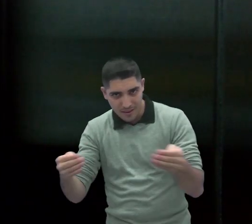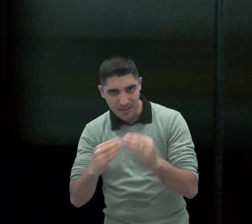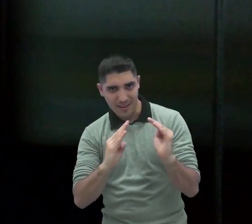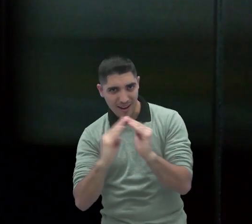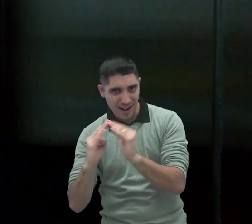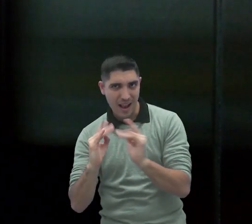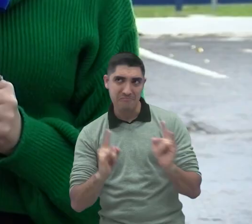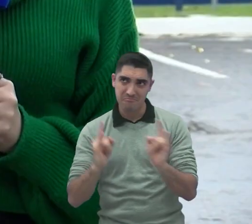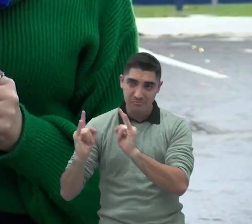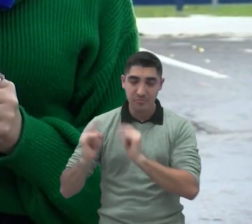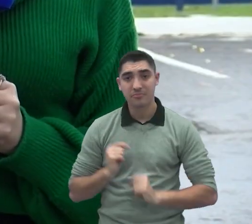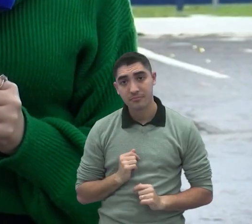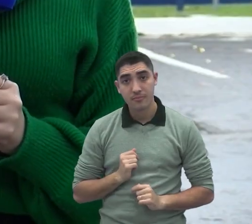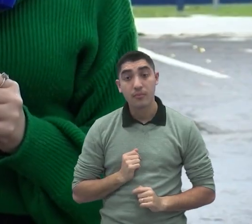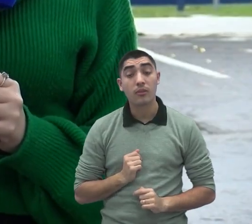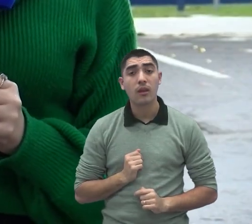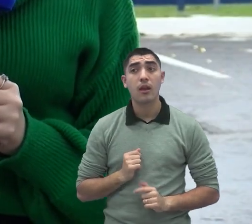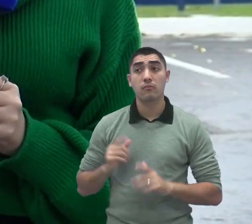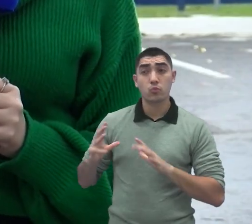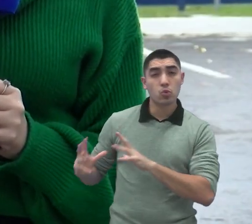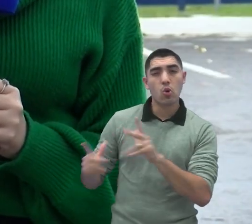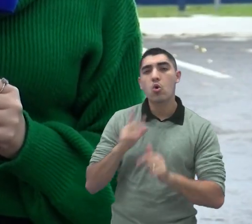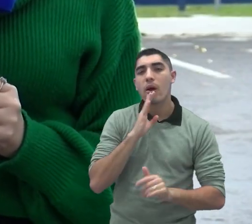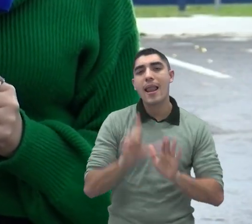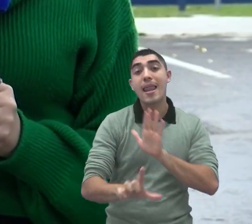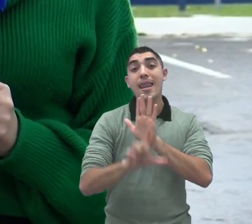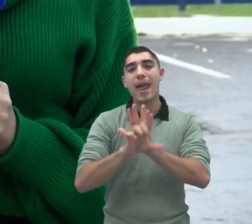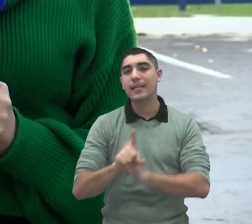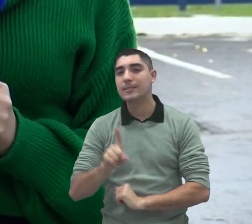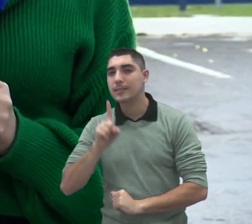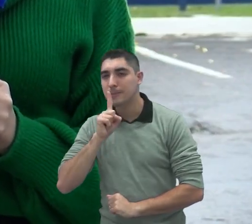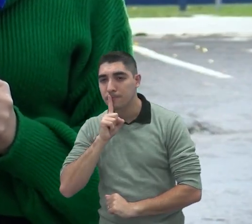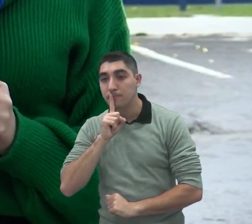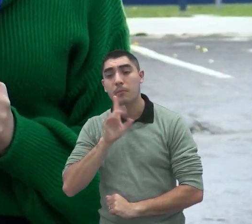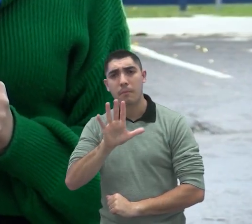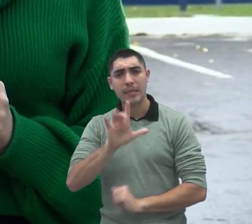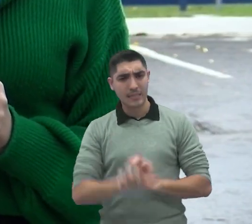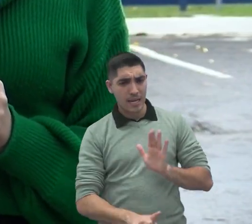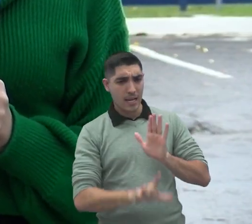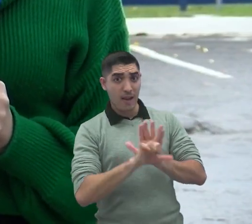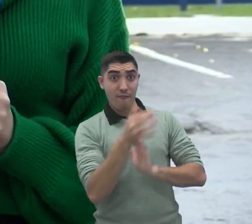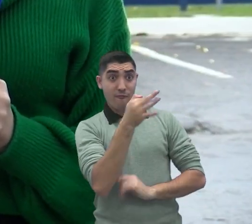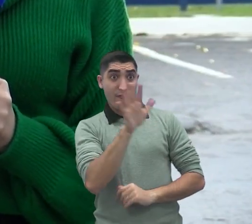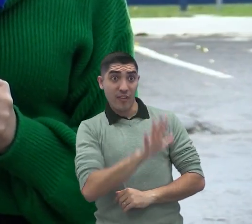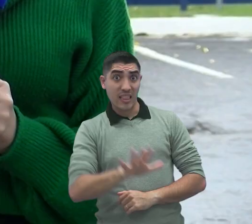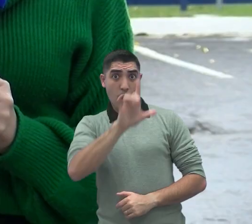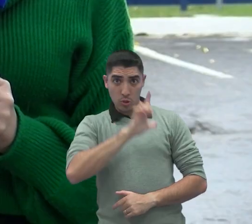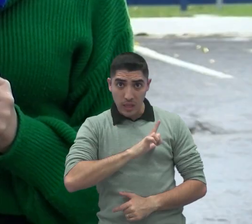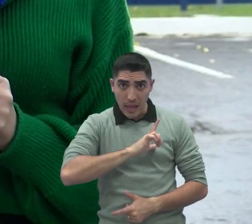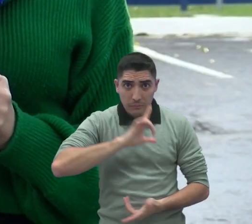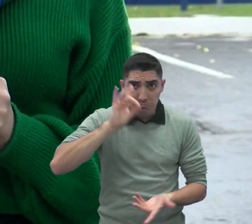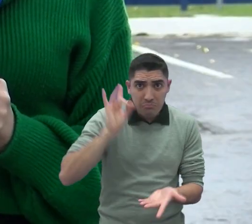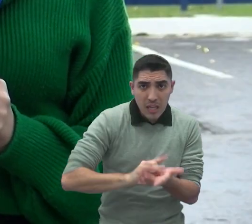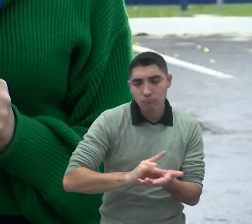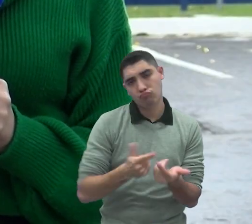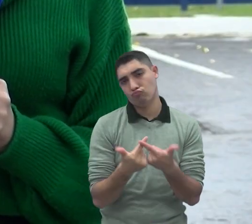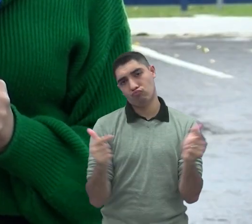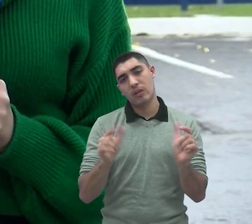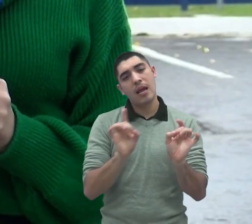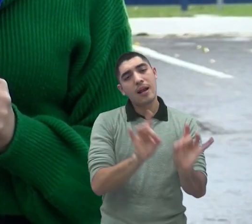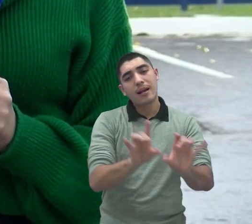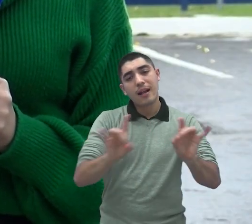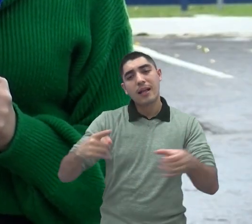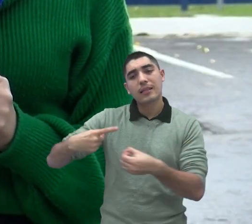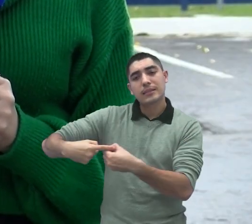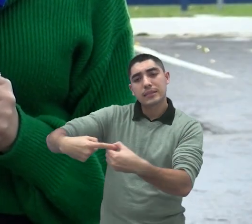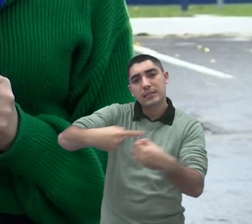dos edifícios. Embora seja popularmente conhecida como Lei do Silêncio, não existe nenhuma norma federal com este nome. Então, cada